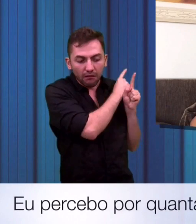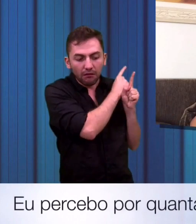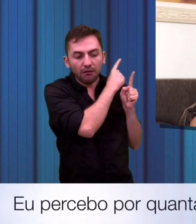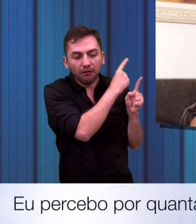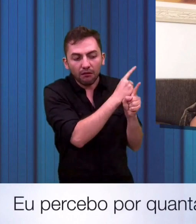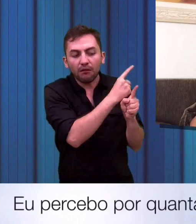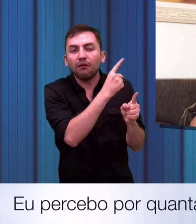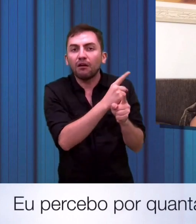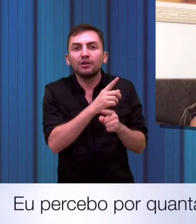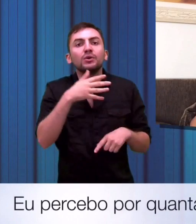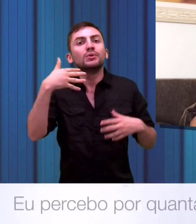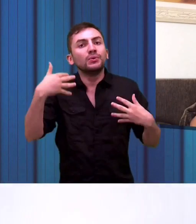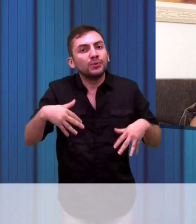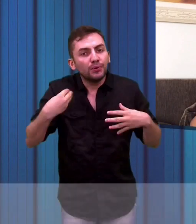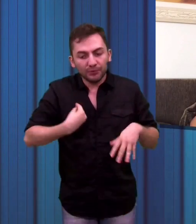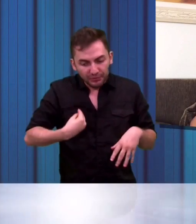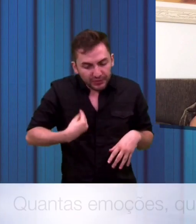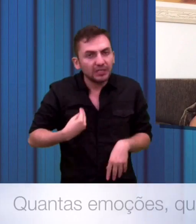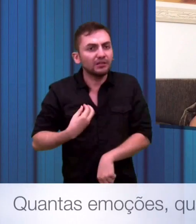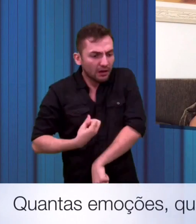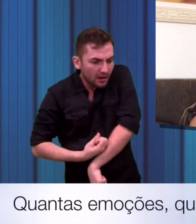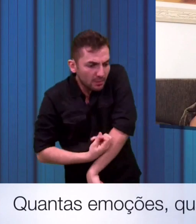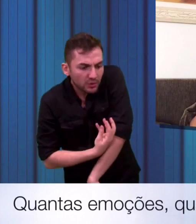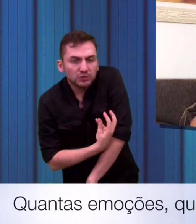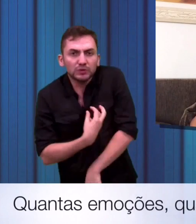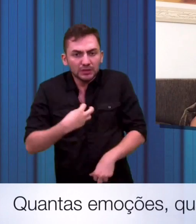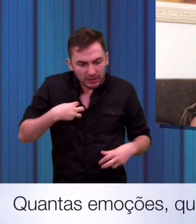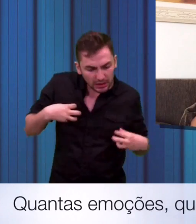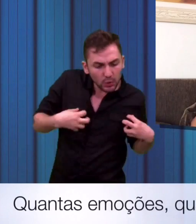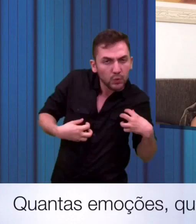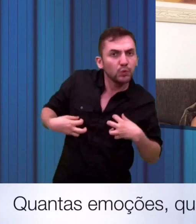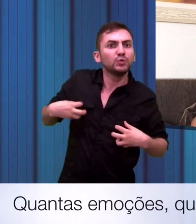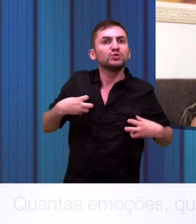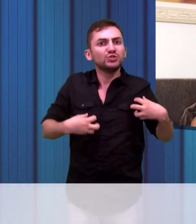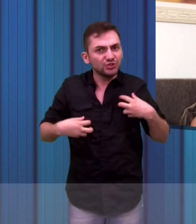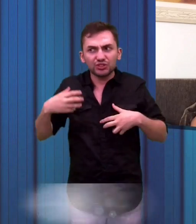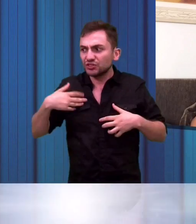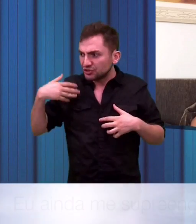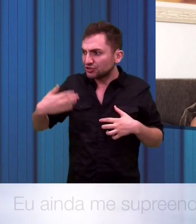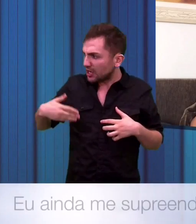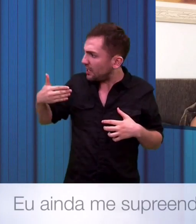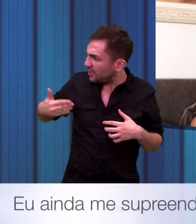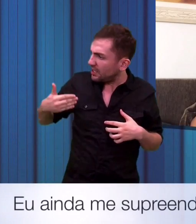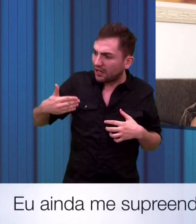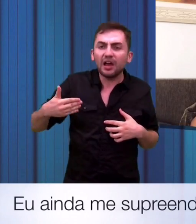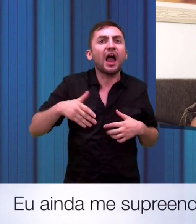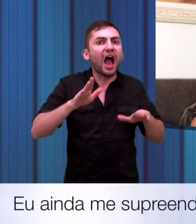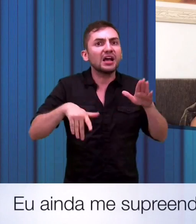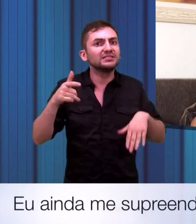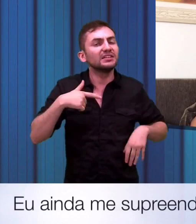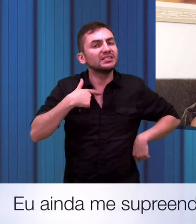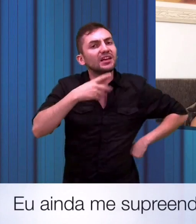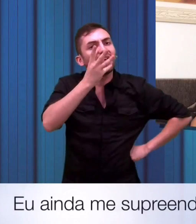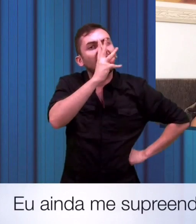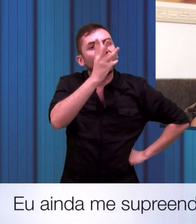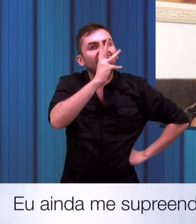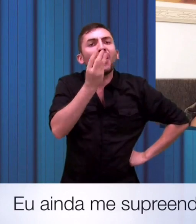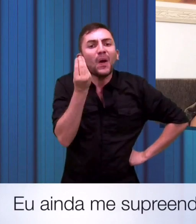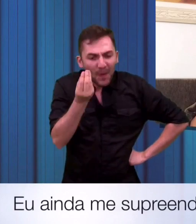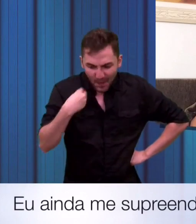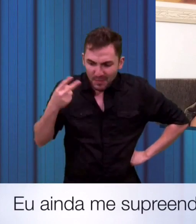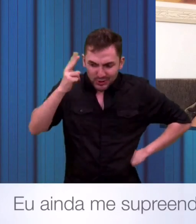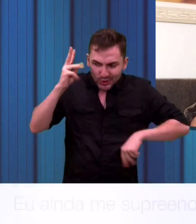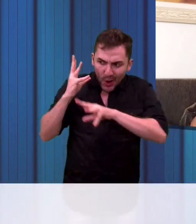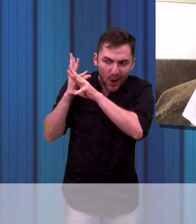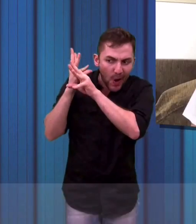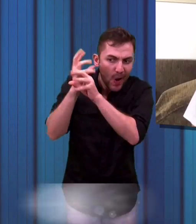percebo quanta coisa eu já passei. Quantas emoções, quantas angústias. Eu, às vezes, me surpreendo com